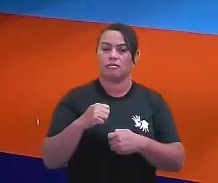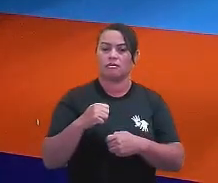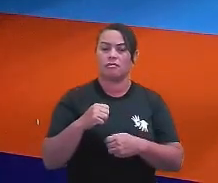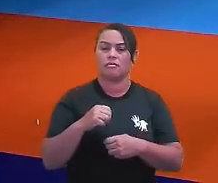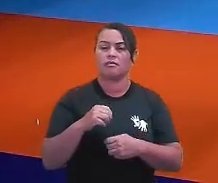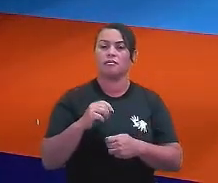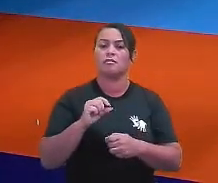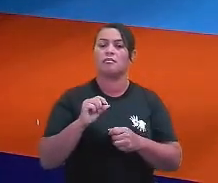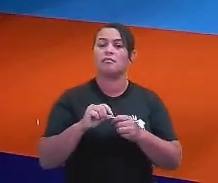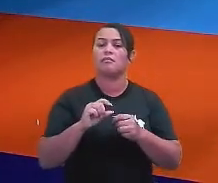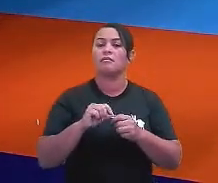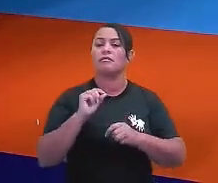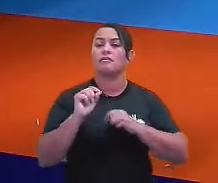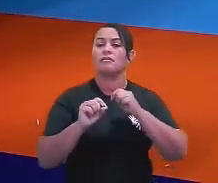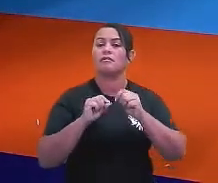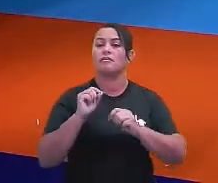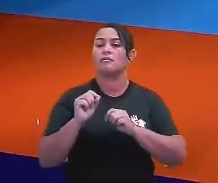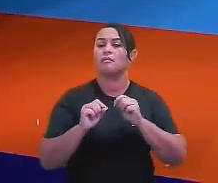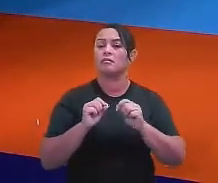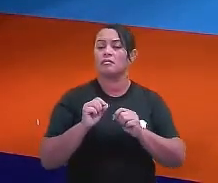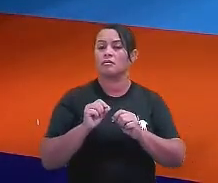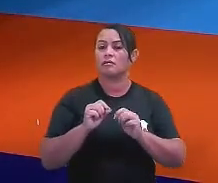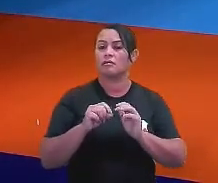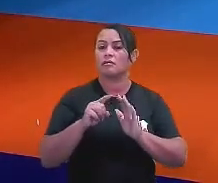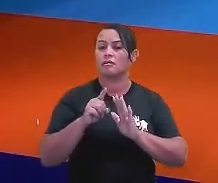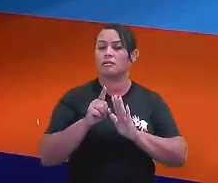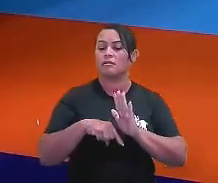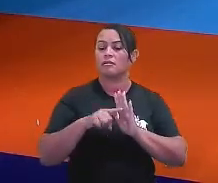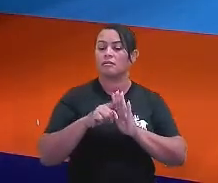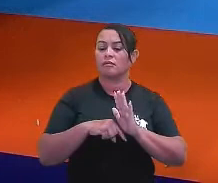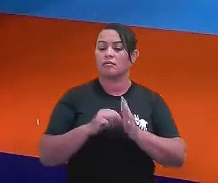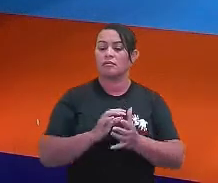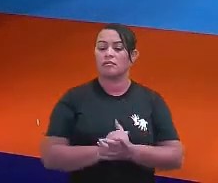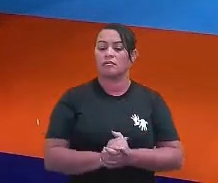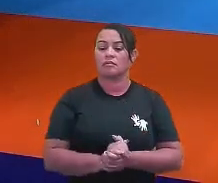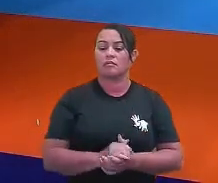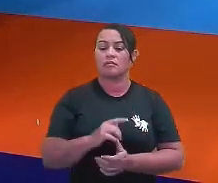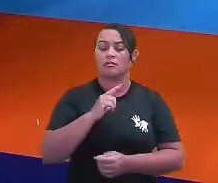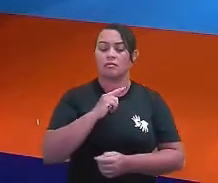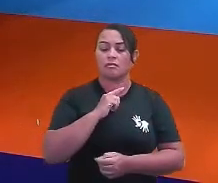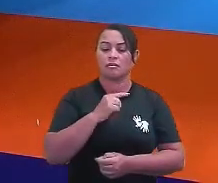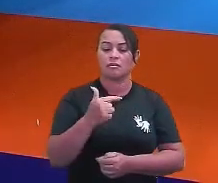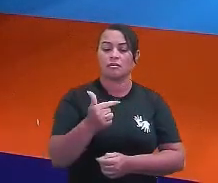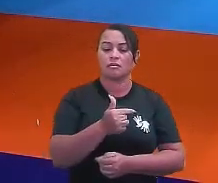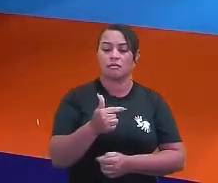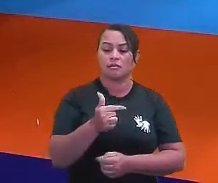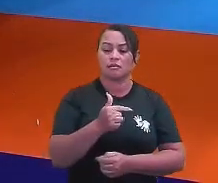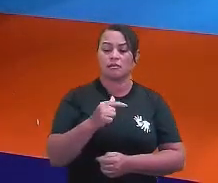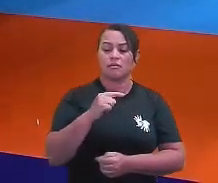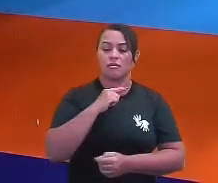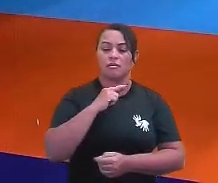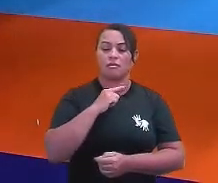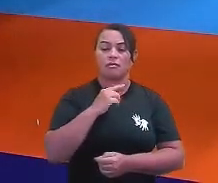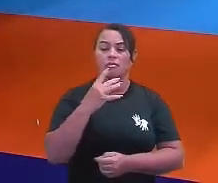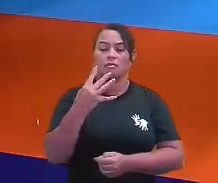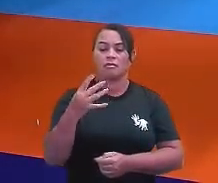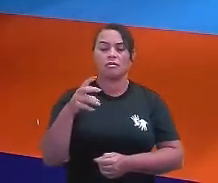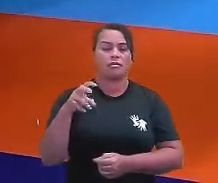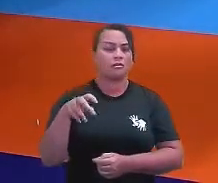ainda fazer uma determinada subtração. Que aqui eu tenho 22 e aqui eu tenho